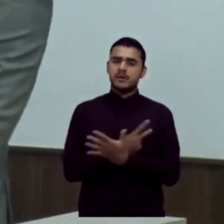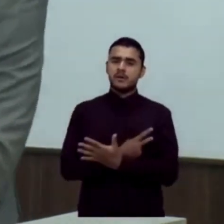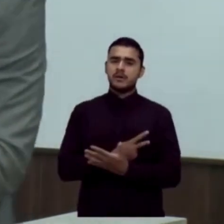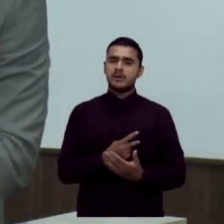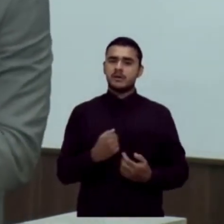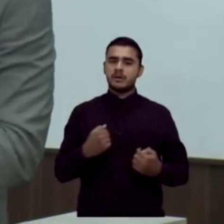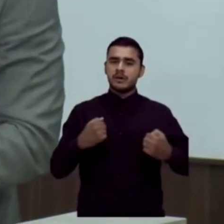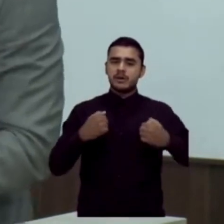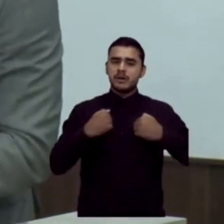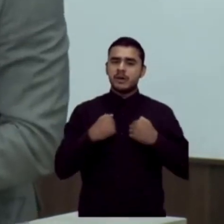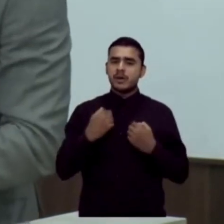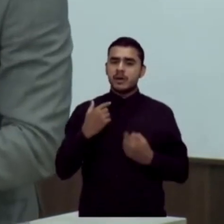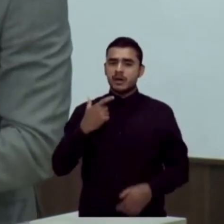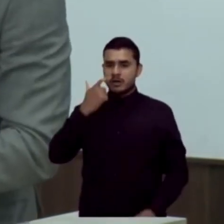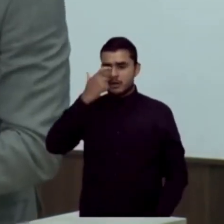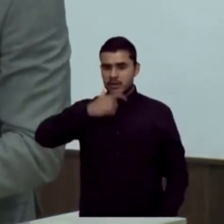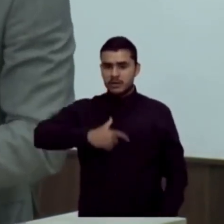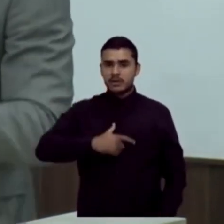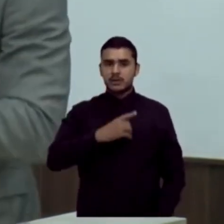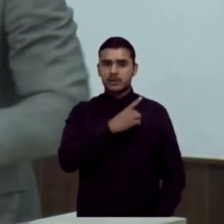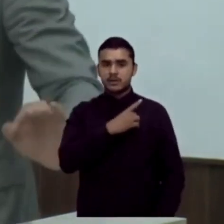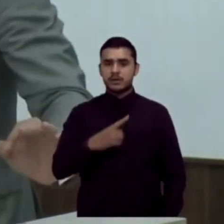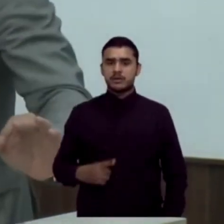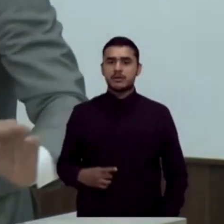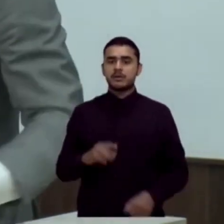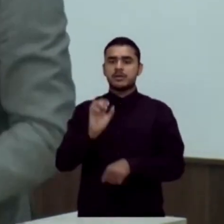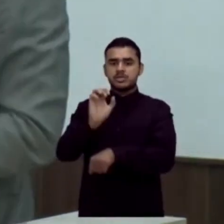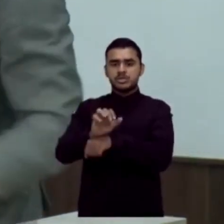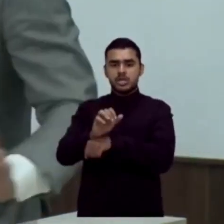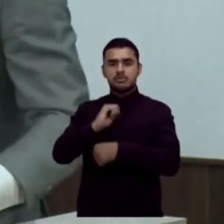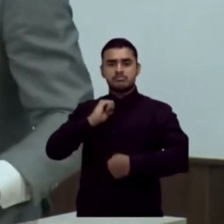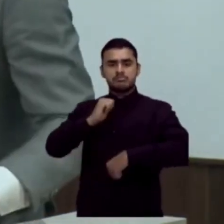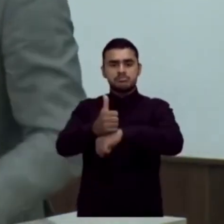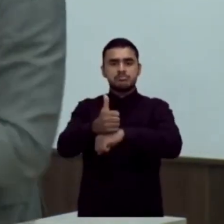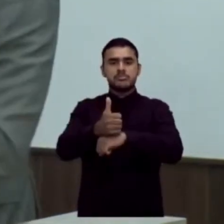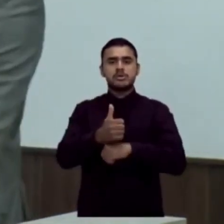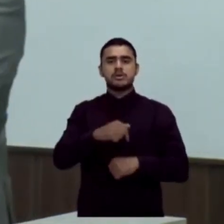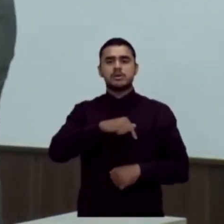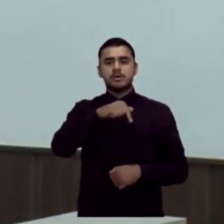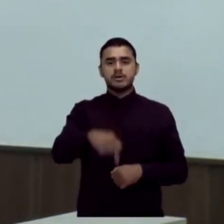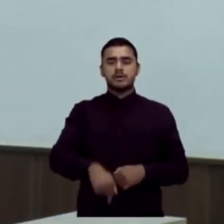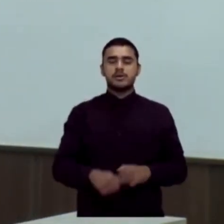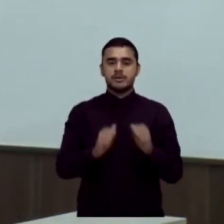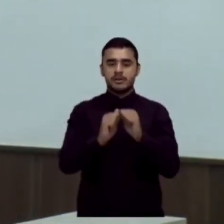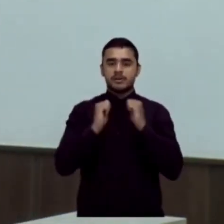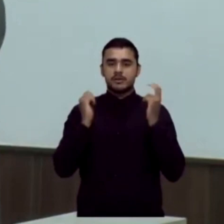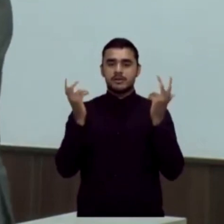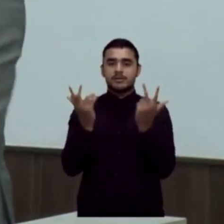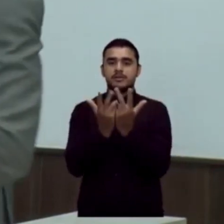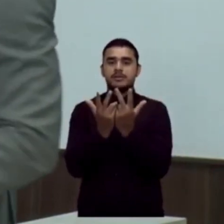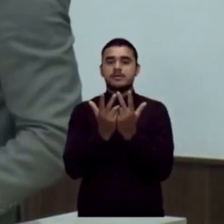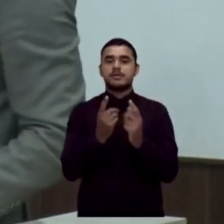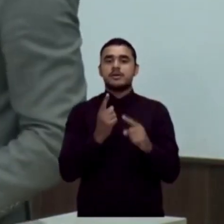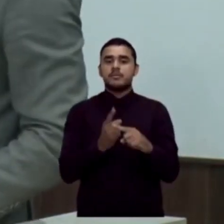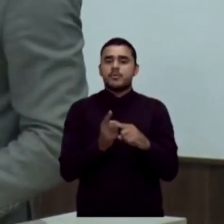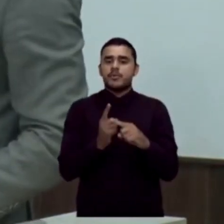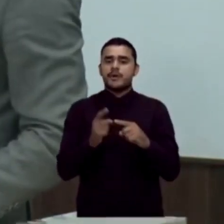suplente, eu tinha sido eleito deputado estadual, porque, de repente, a tribuna da Câmara agora só discute o governo do